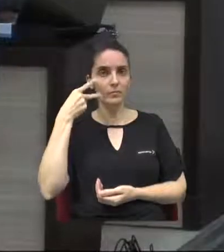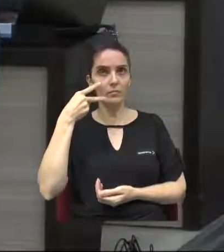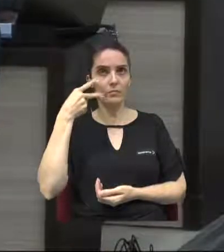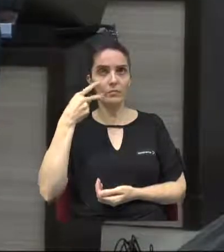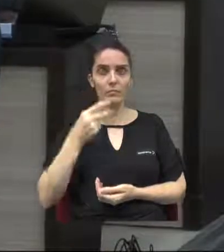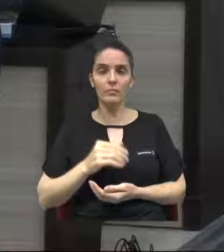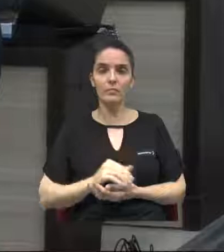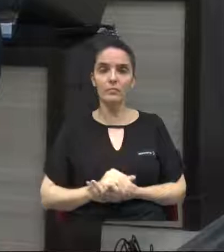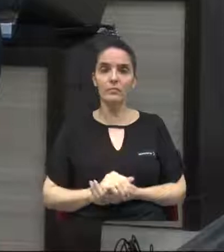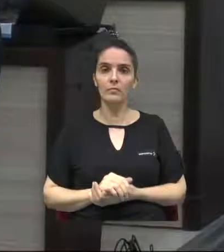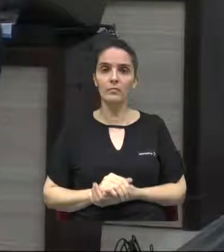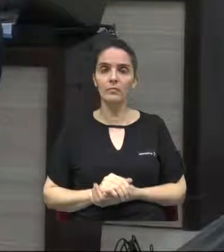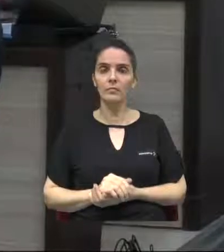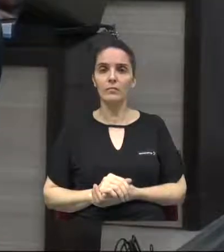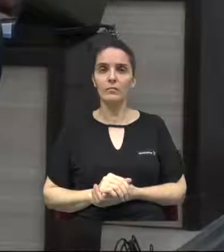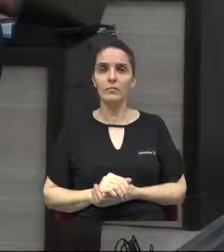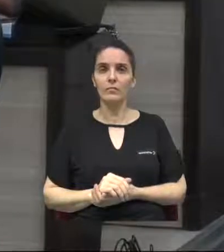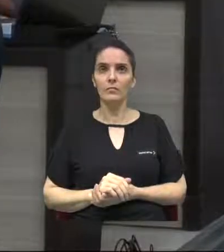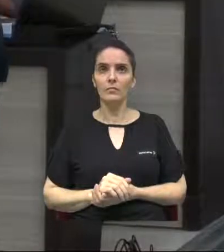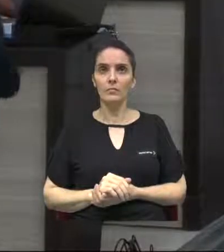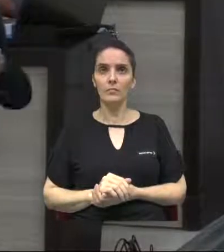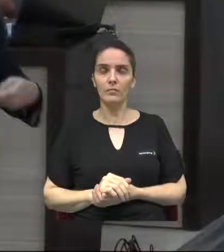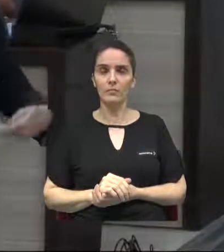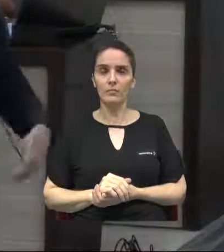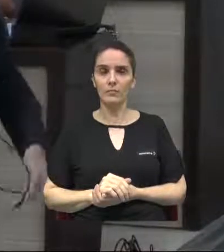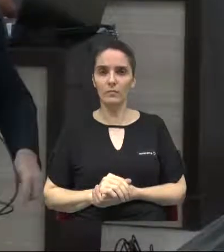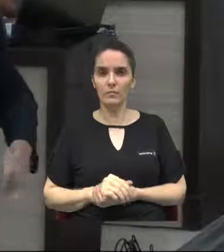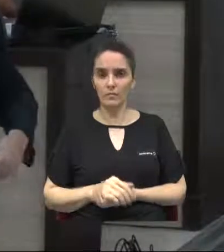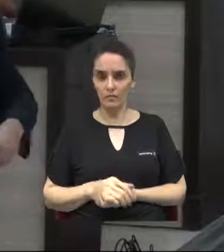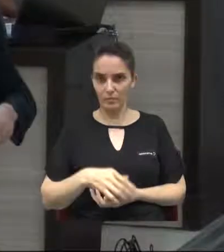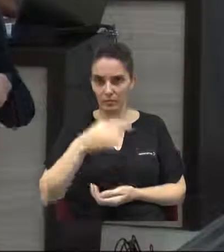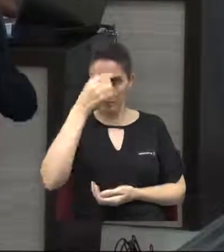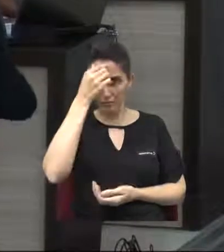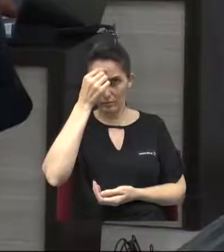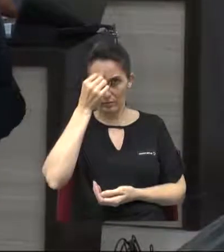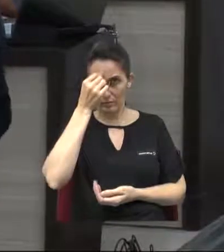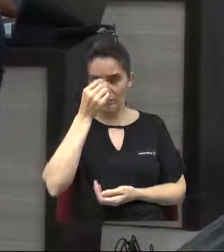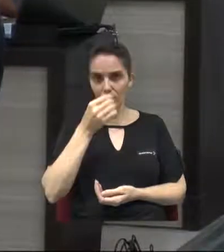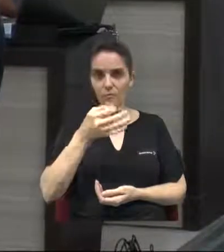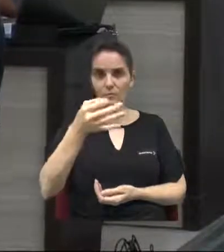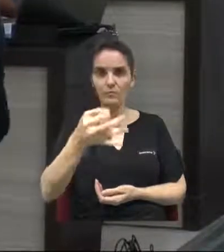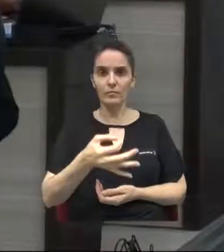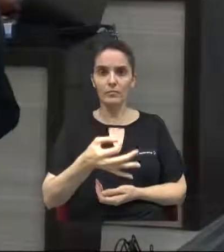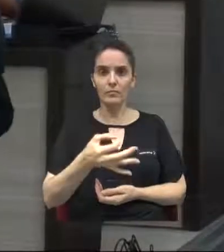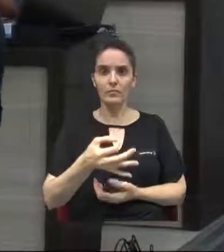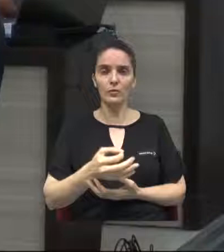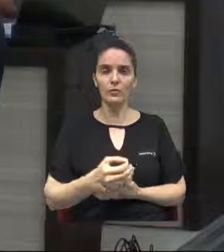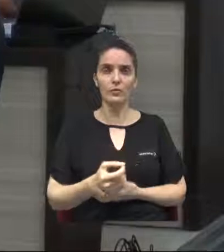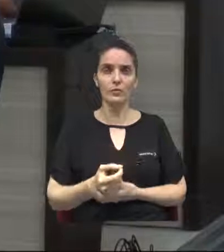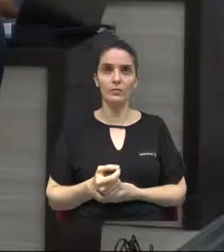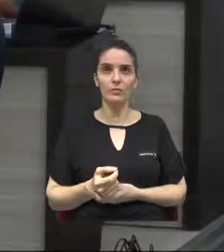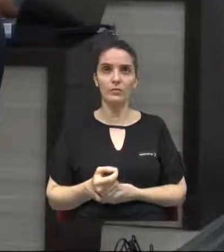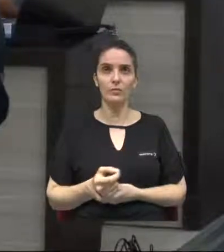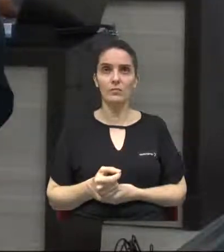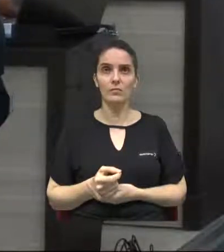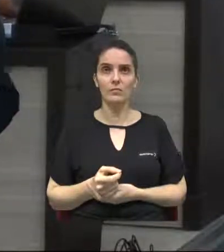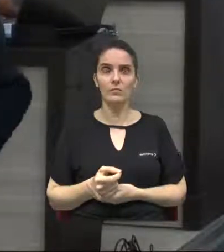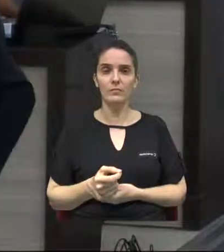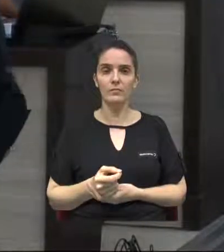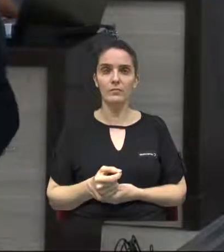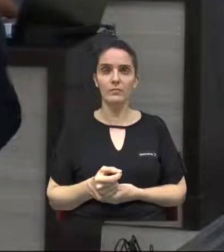presente, o projeto do Dr. Rafael é aquela cestinha mesmo dentro do bueiro, né? Eu estou vendo aqui a